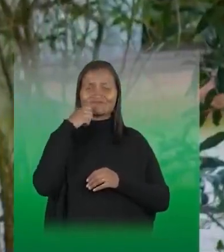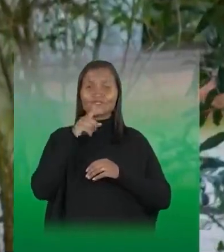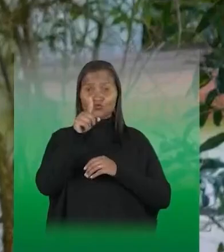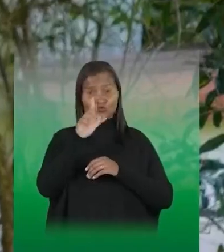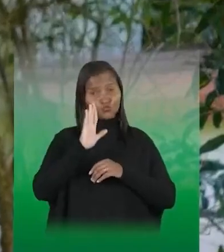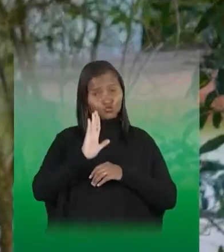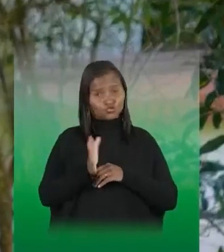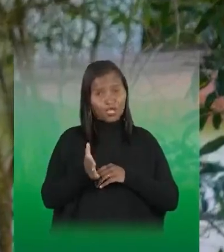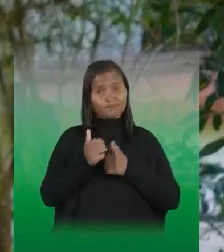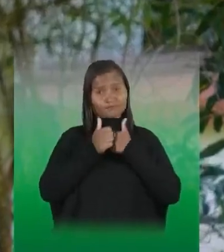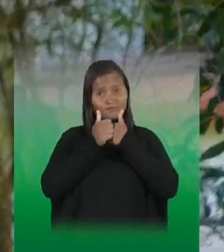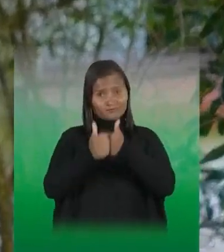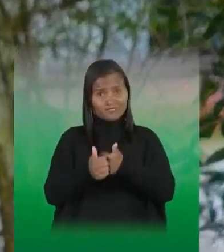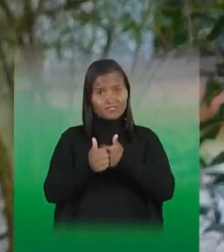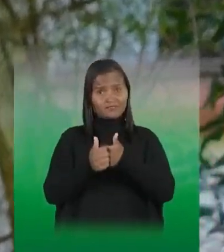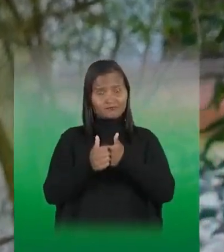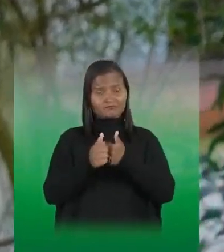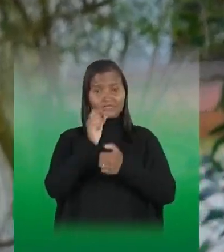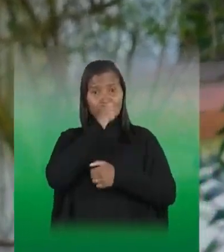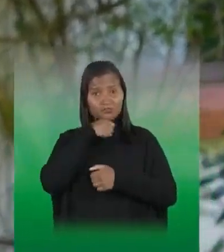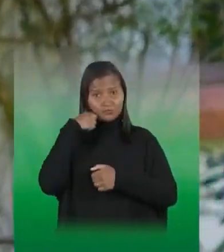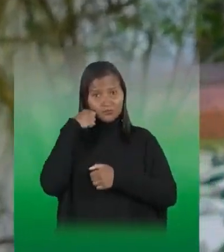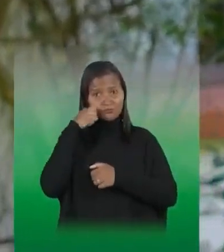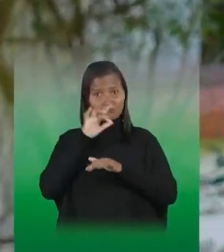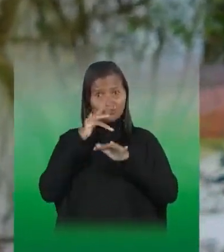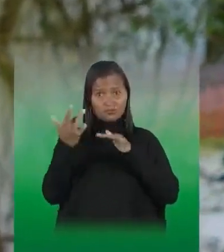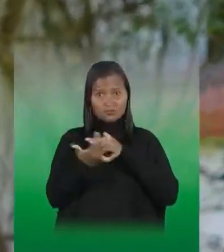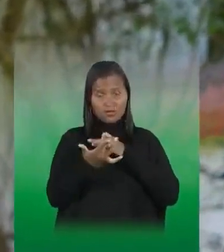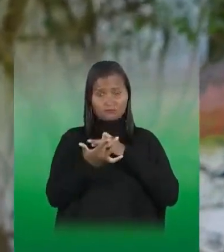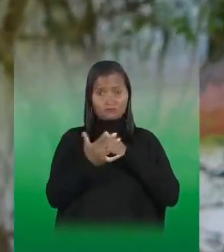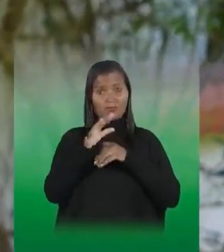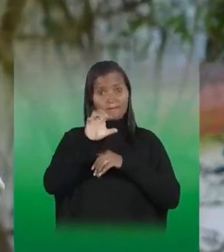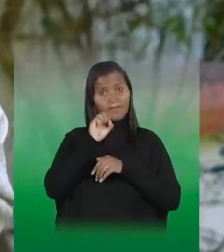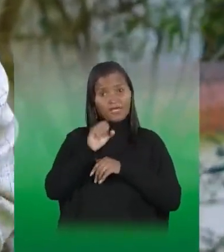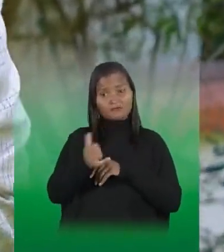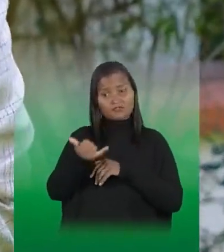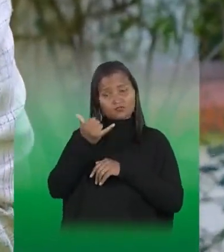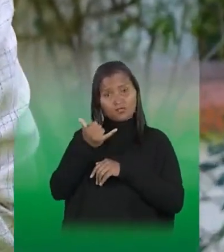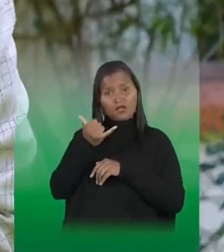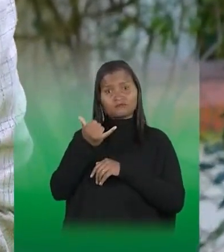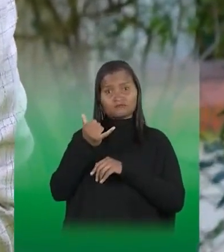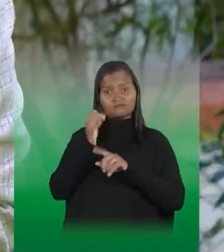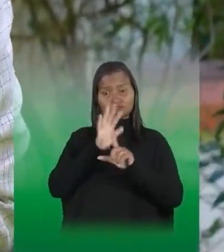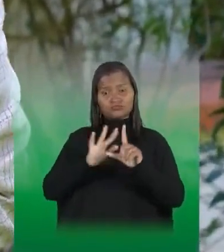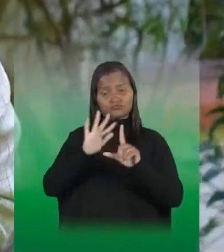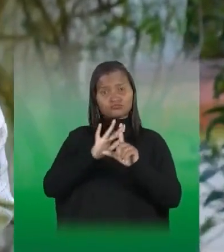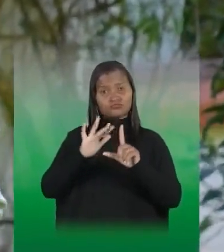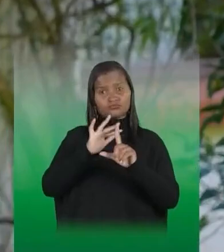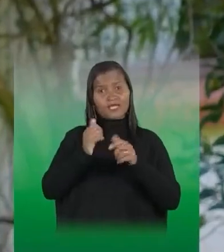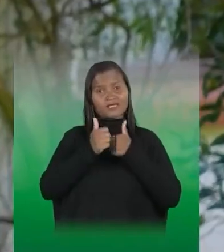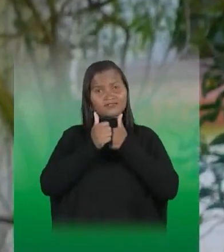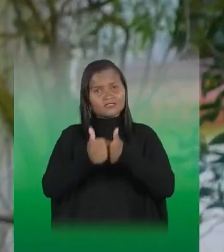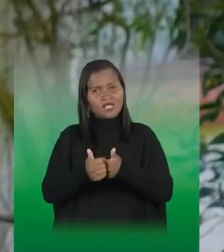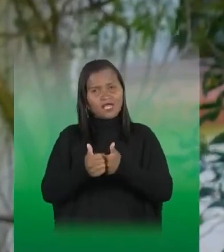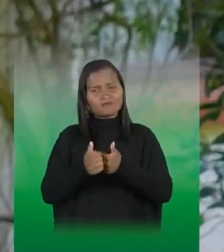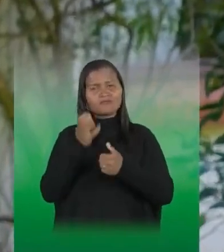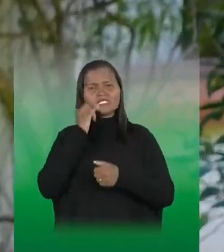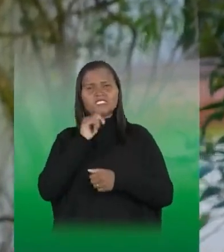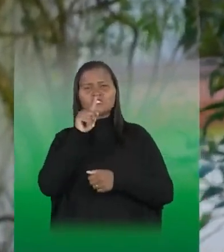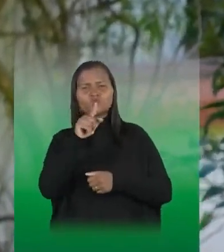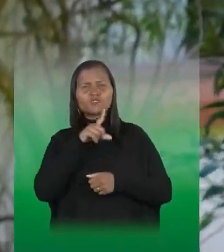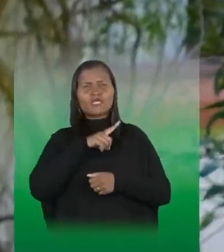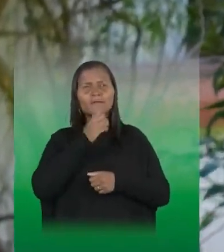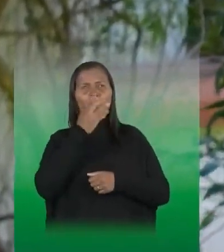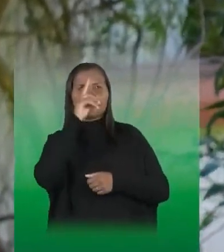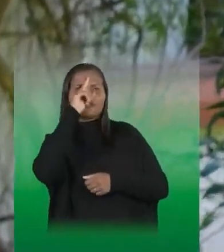Você já está seguindo o Sérgio Moraes nas redes? Pega o celular, aponta para o QR Code da tela e segue lá. Está com uma